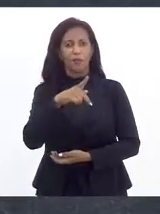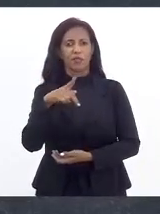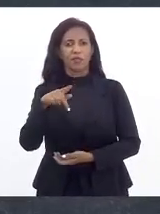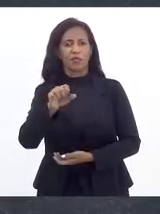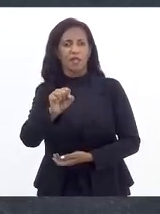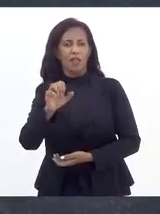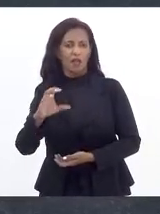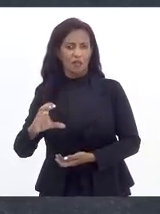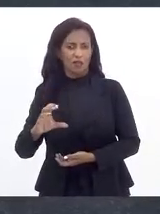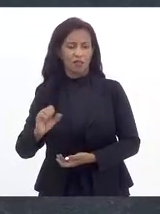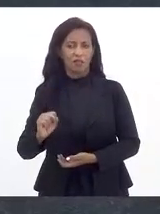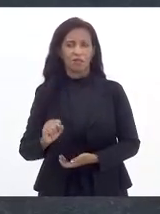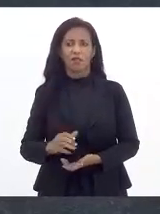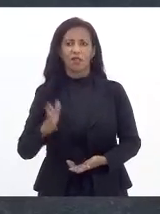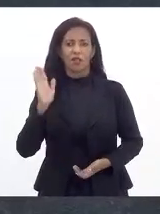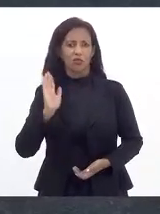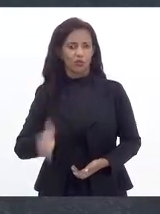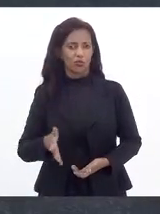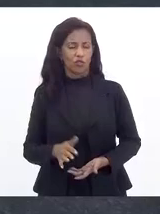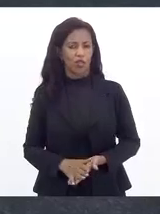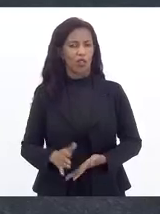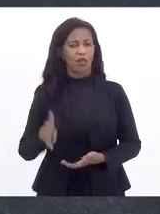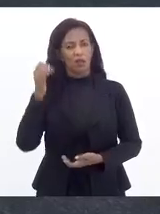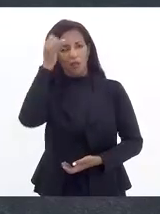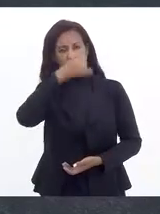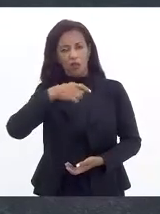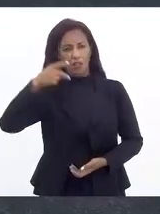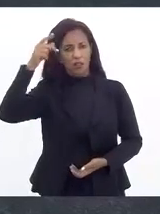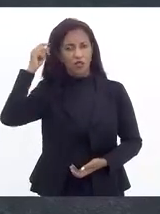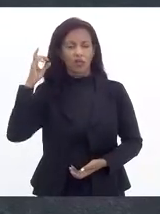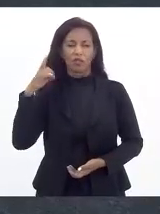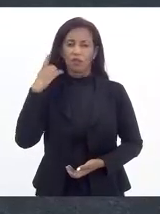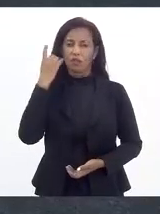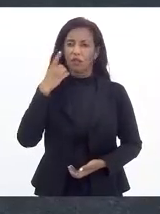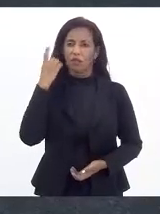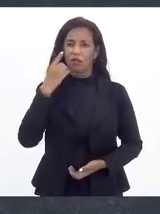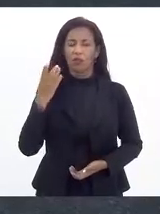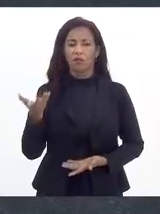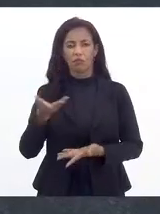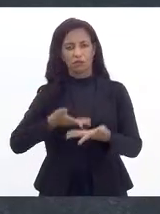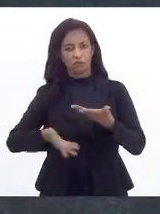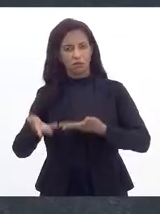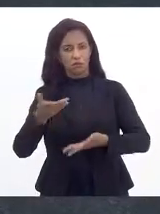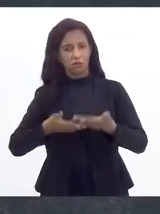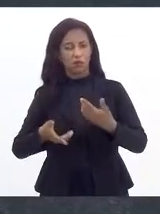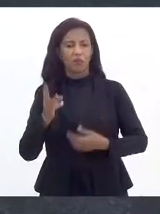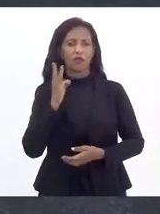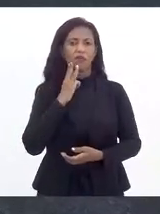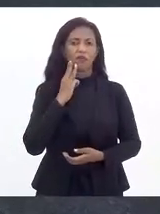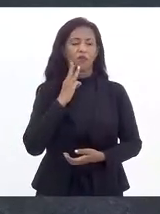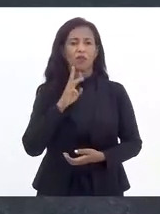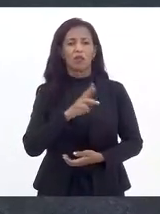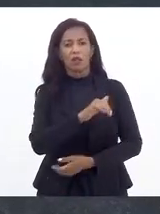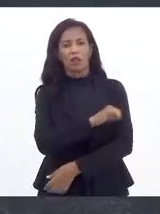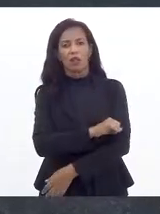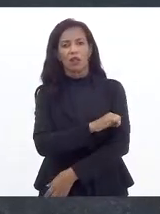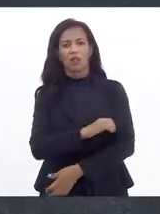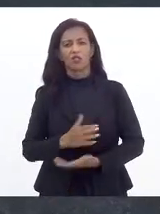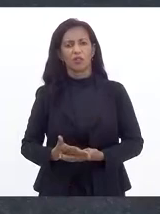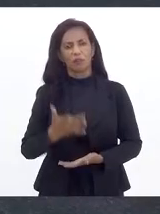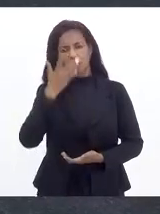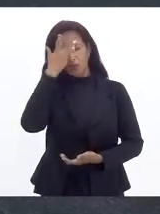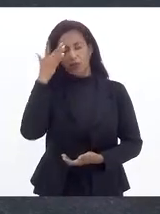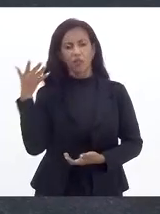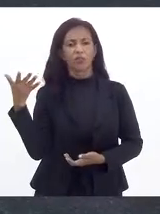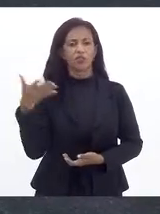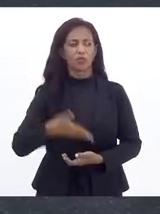PCCS. Quero o PCCS já, uma luta antiga, que a deputada participou, Valdec, Rejane, o pessoal que já está